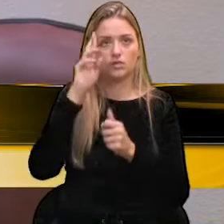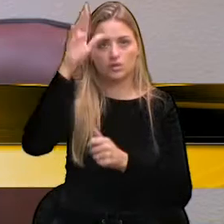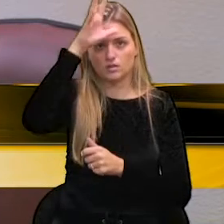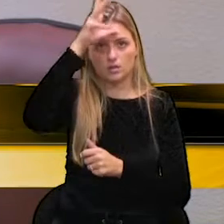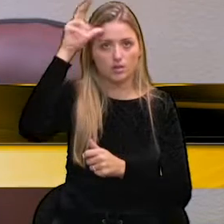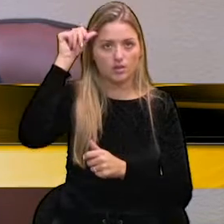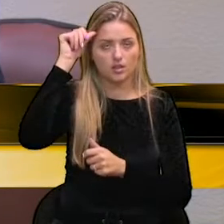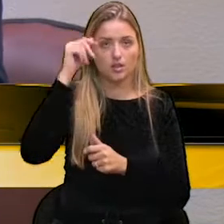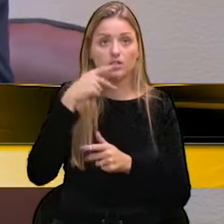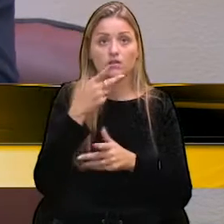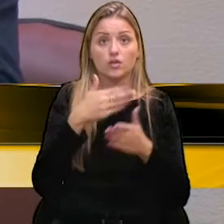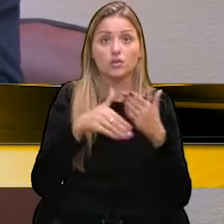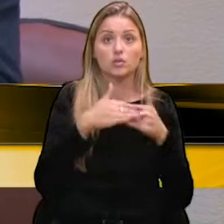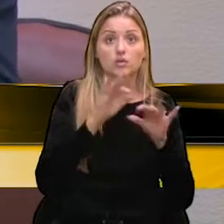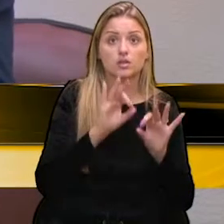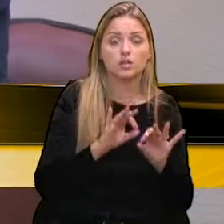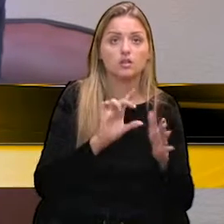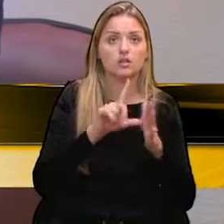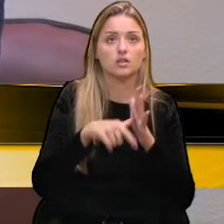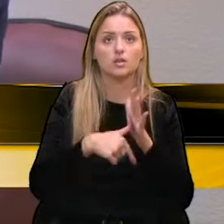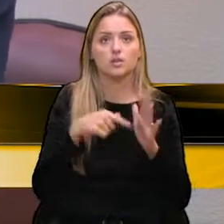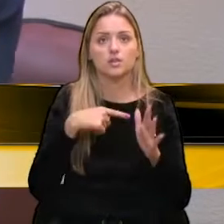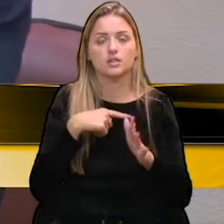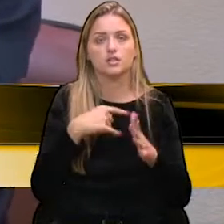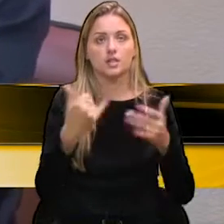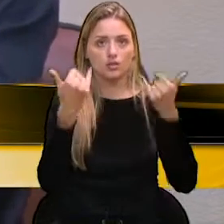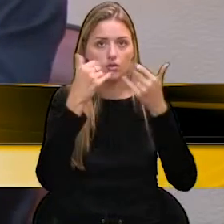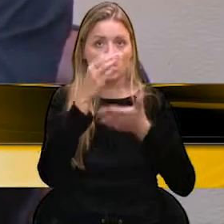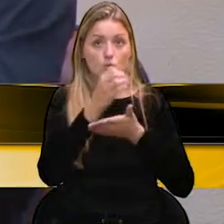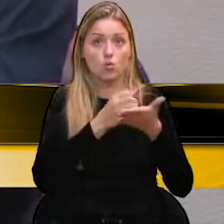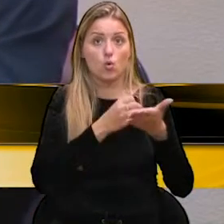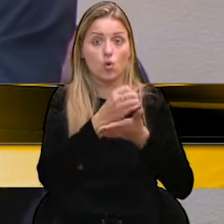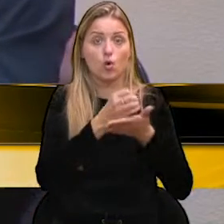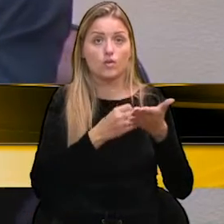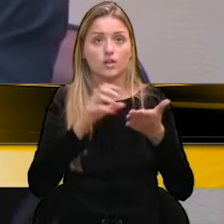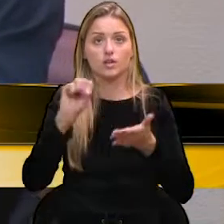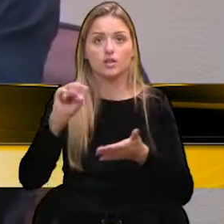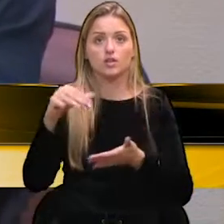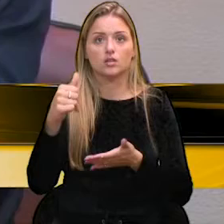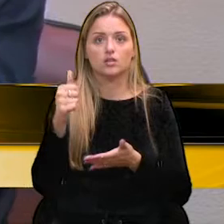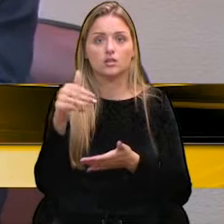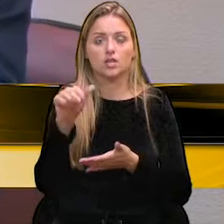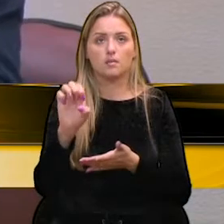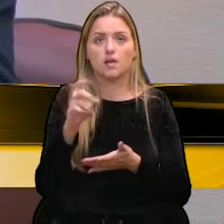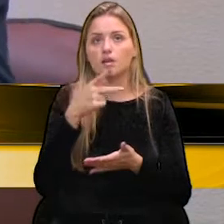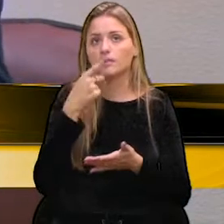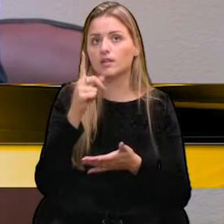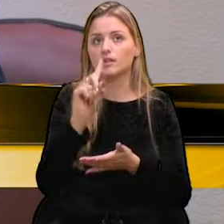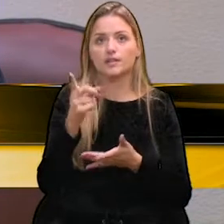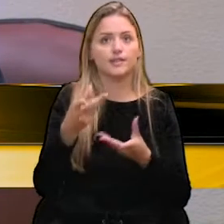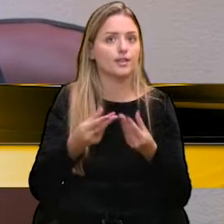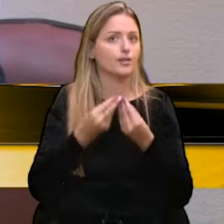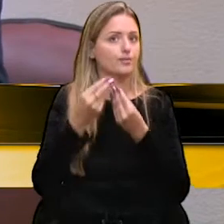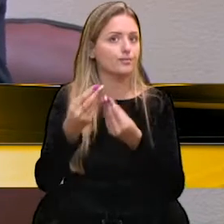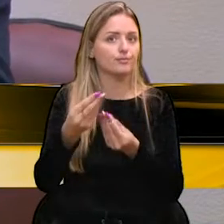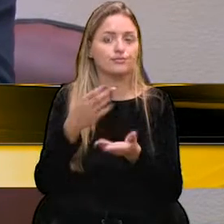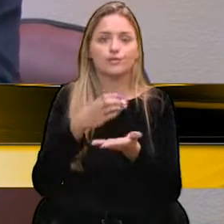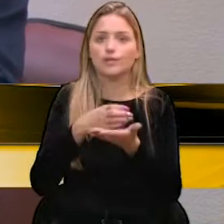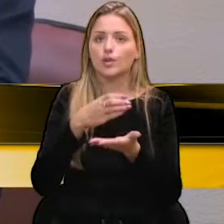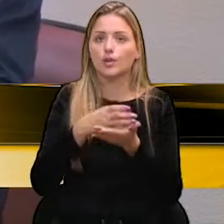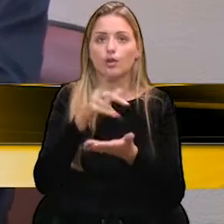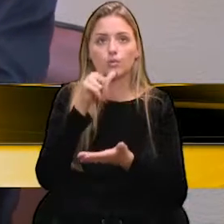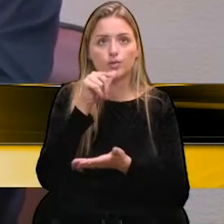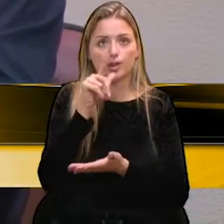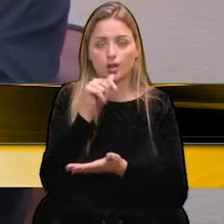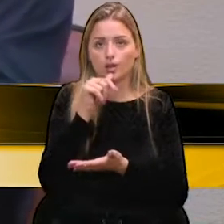estava tudo certo. Depois recebemos um ofício por parte do SAMAI, dizendo que o SAMAI não distribuiria esses copos